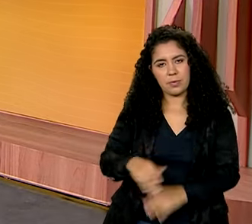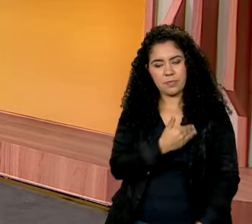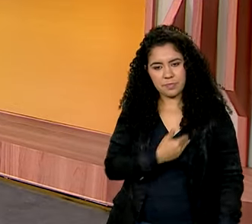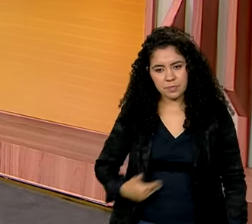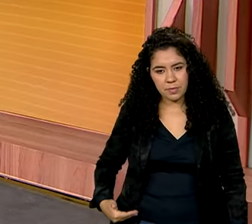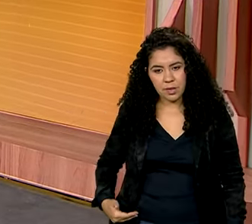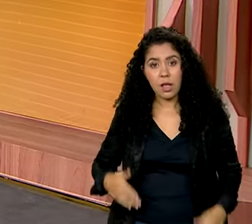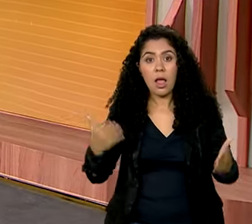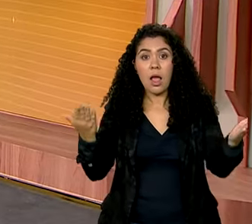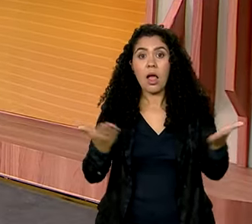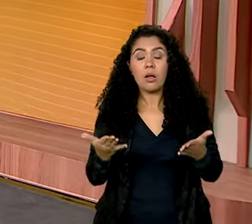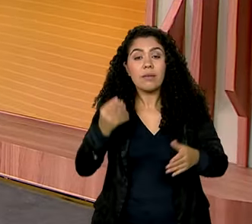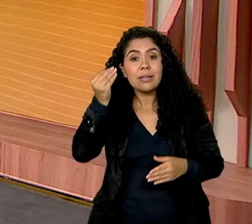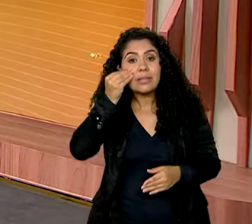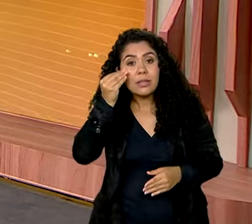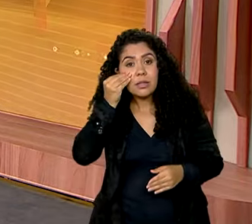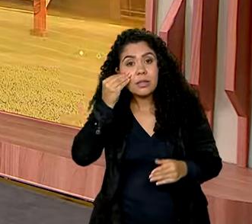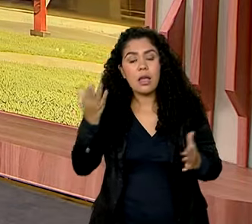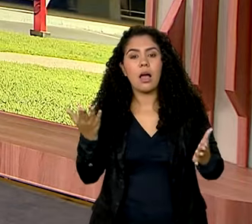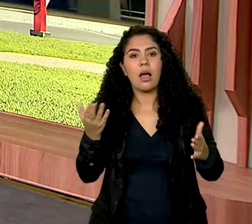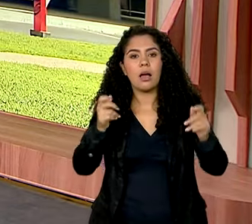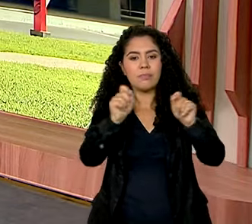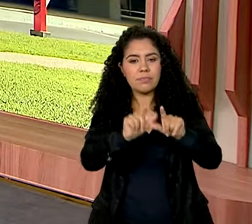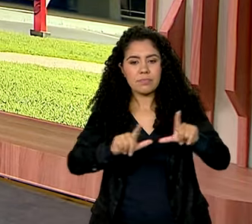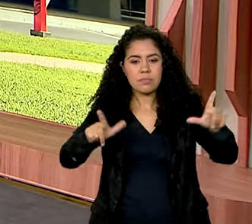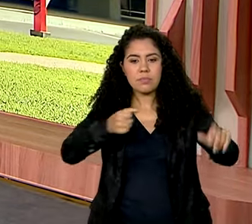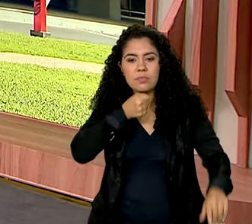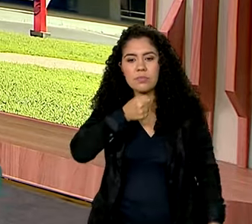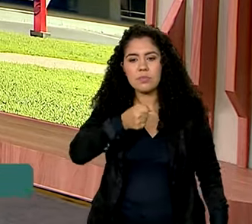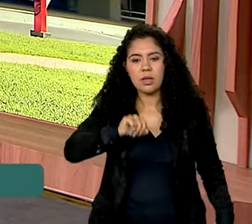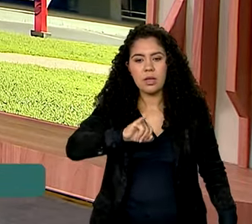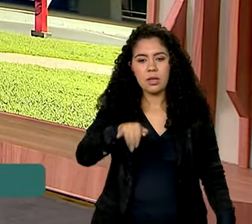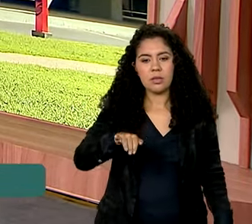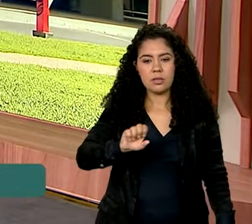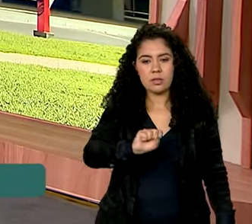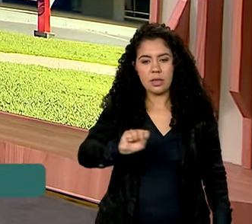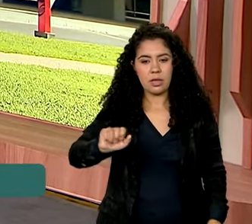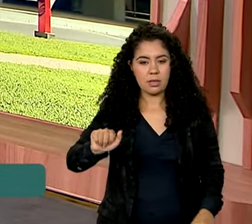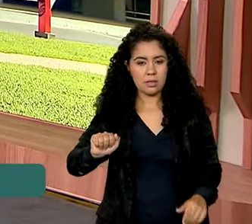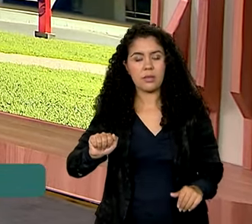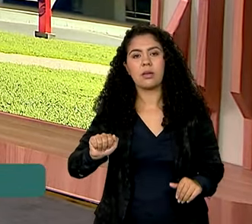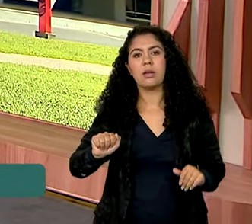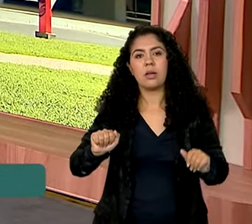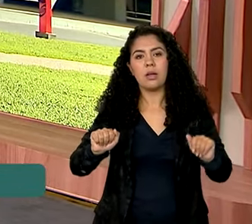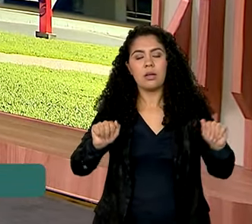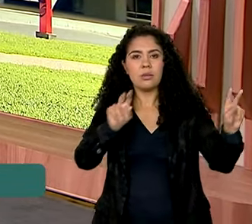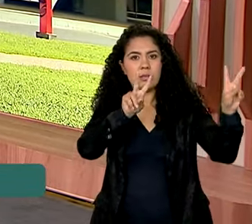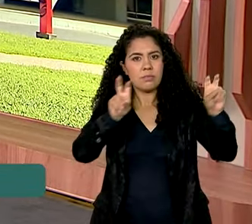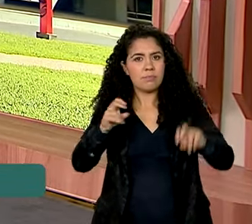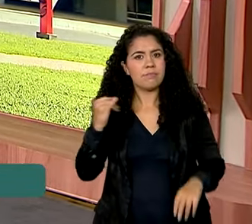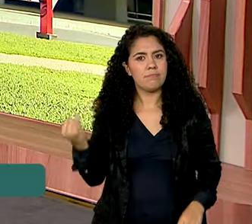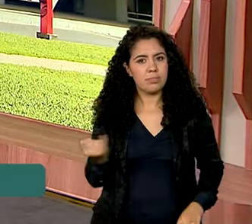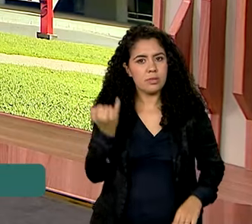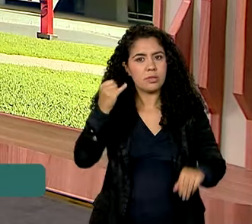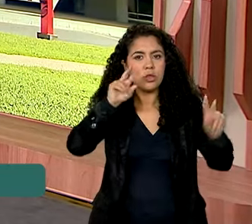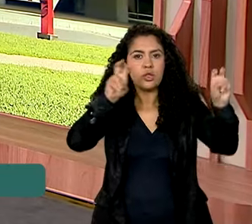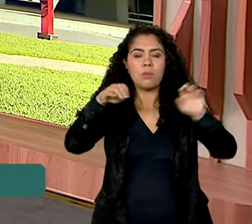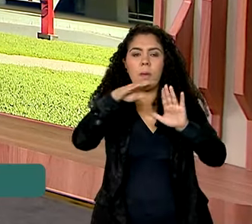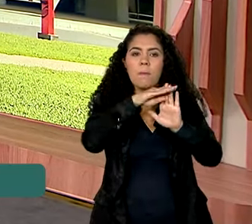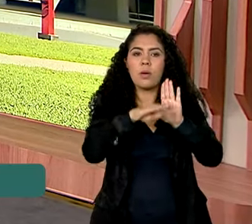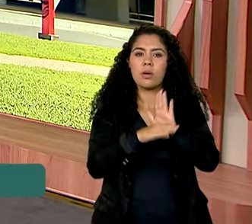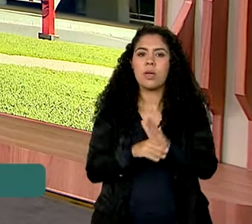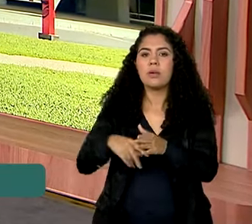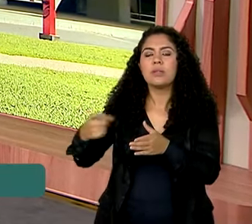tentar retomar o contato com a Jéssica Gonçalves lá no Palácio do Planalto, porque é um assunto importante, o programa Desenrola Pequenas Empresas,